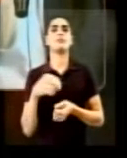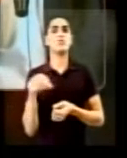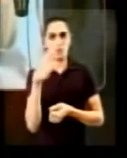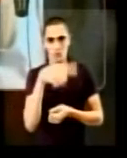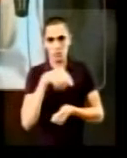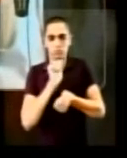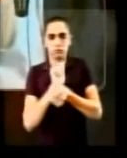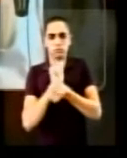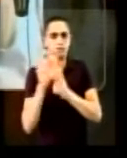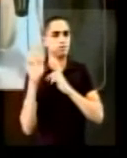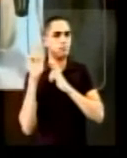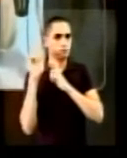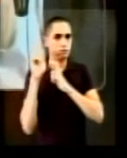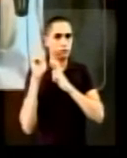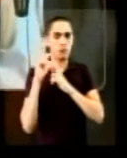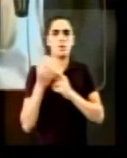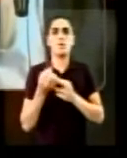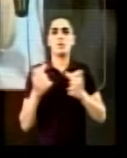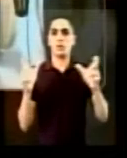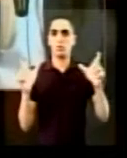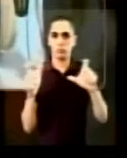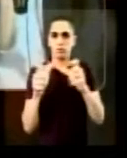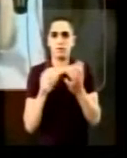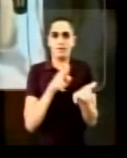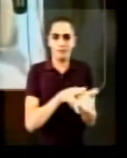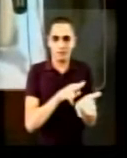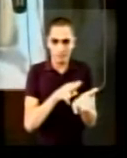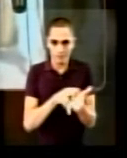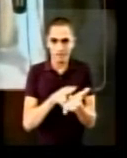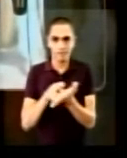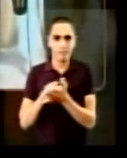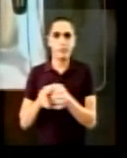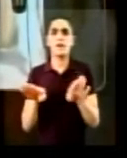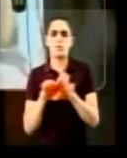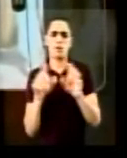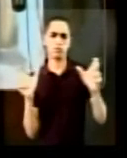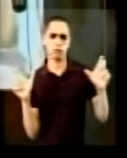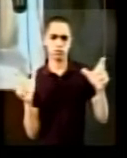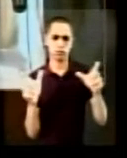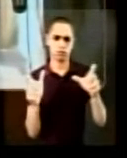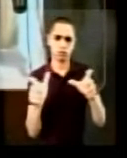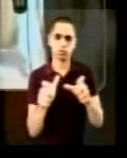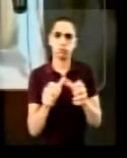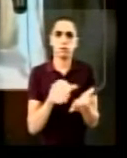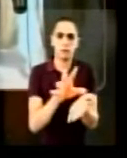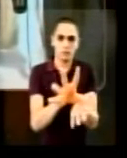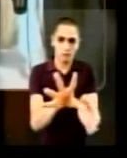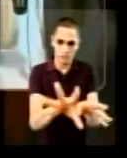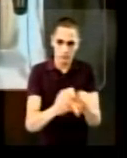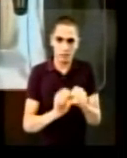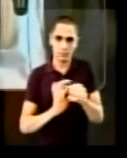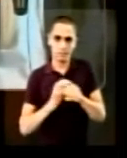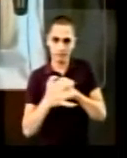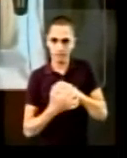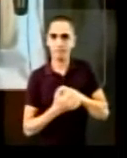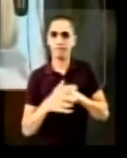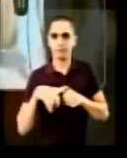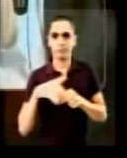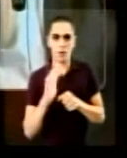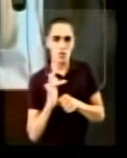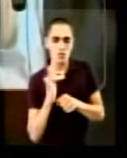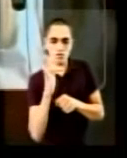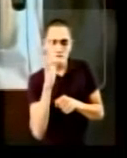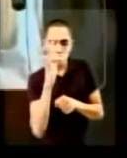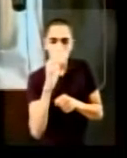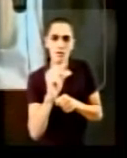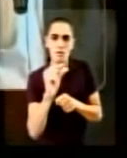número de internações, a queda do número de casos novos, nós tenhamos, num futuro próximo, uma